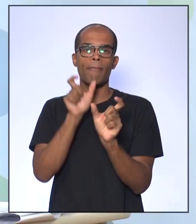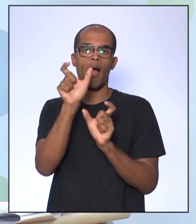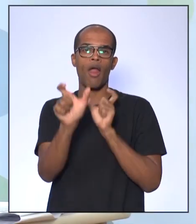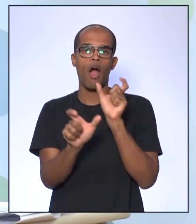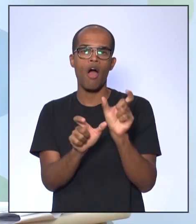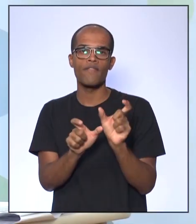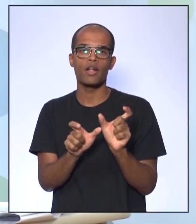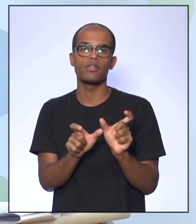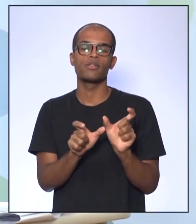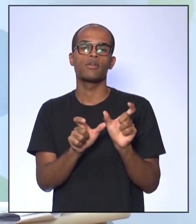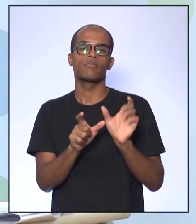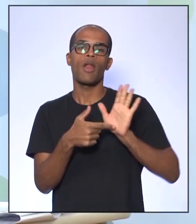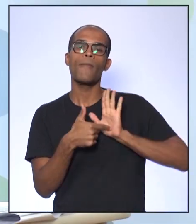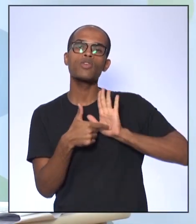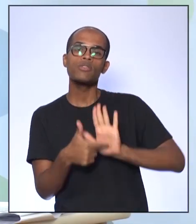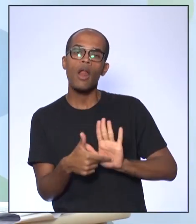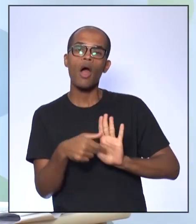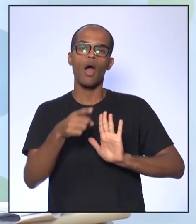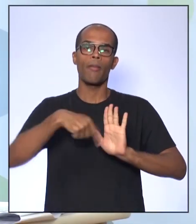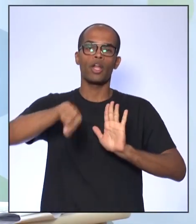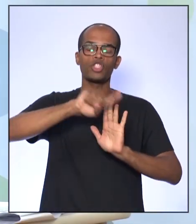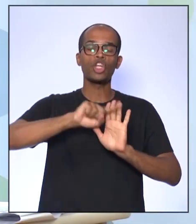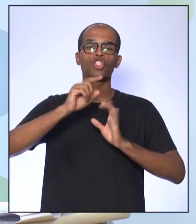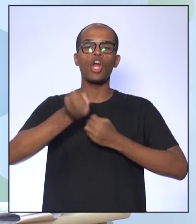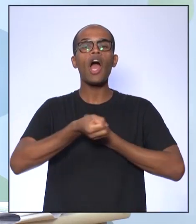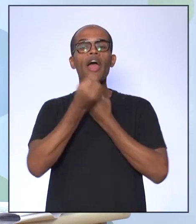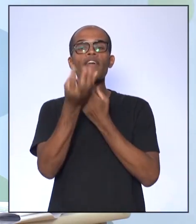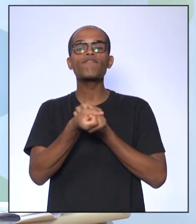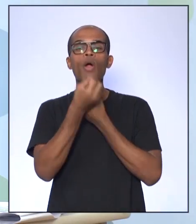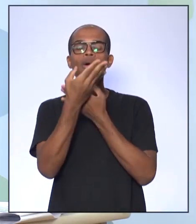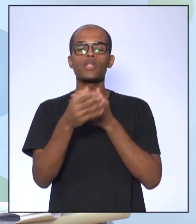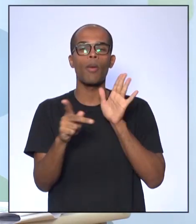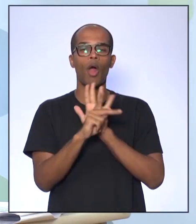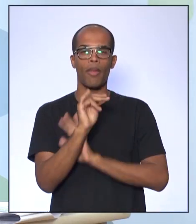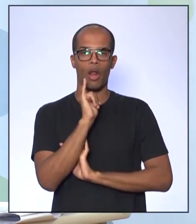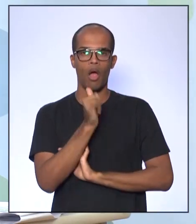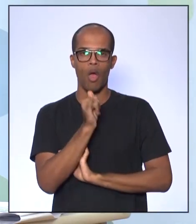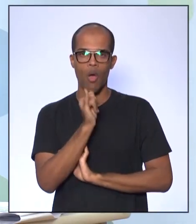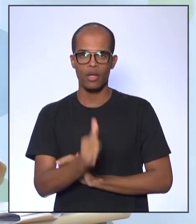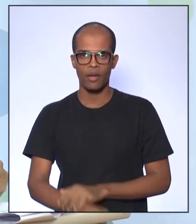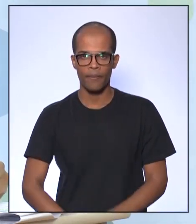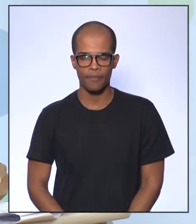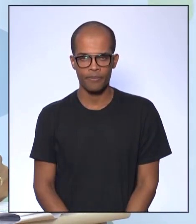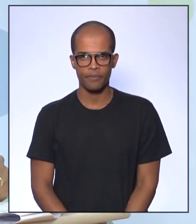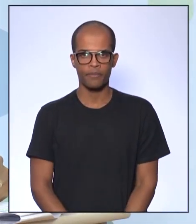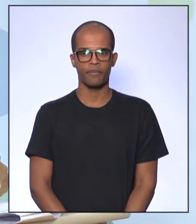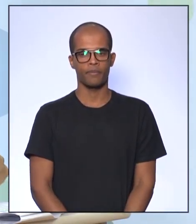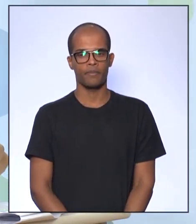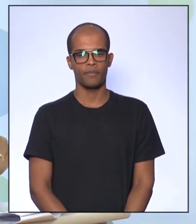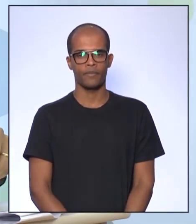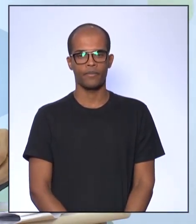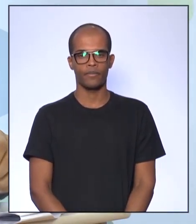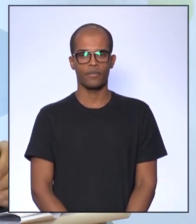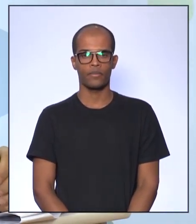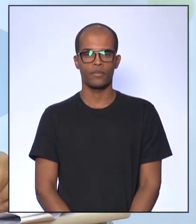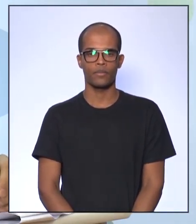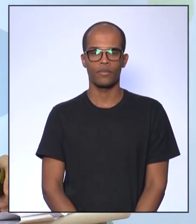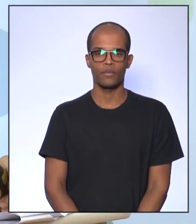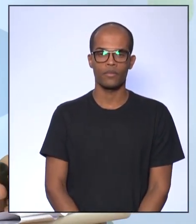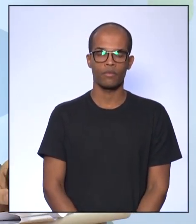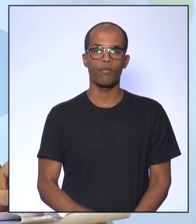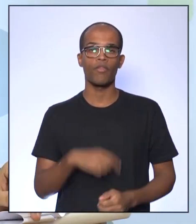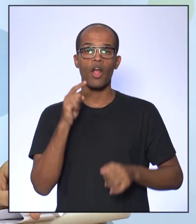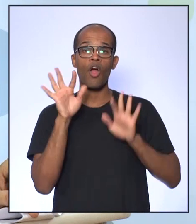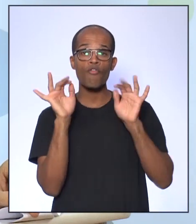trazer para nós, né, as informações desta crônica. Vamos para a sequência final da